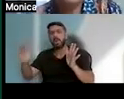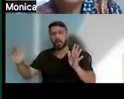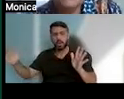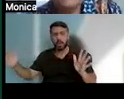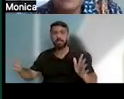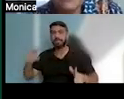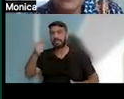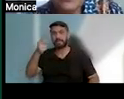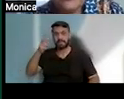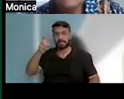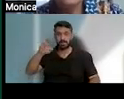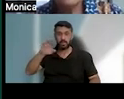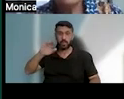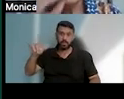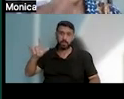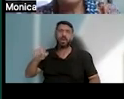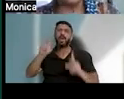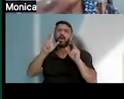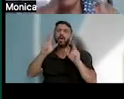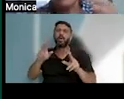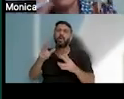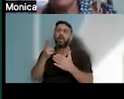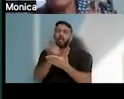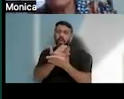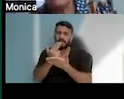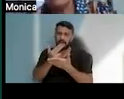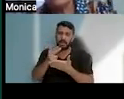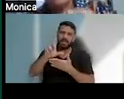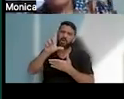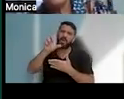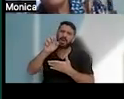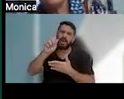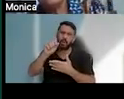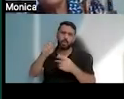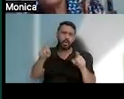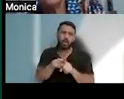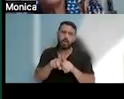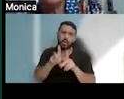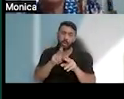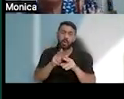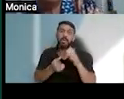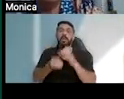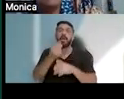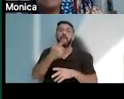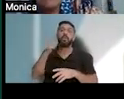como se fossem pecinhas de Lego, que a gente pode montar para criar uma nova função